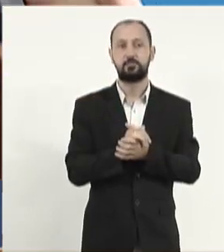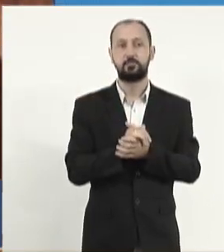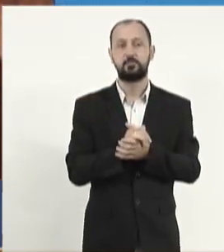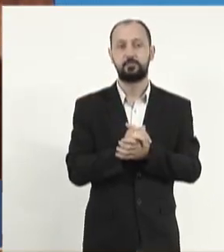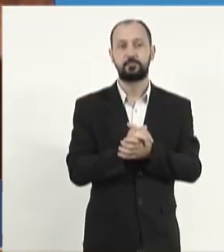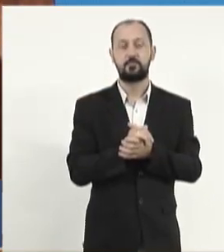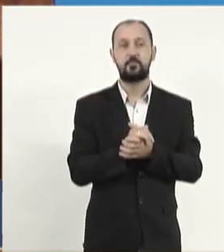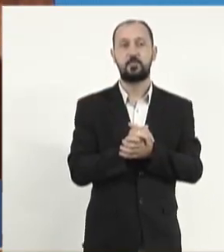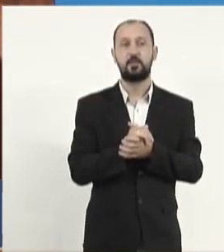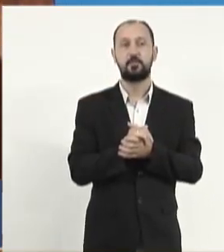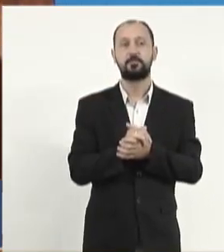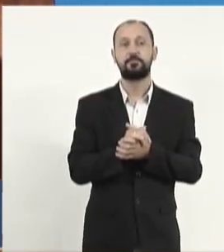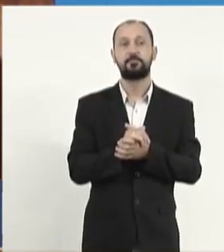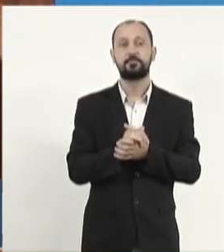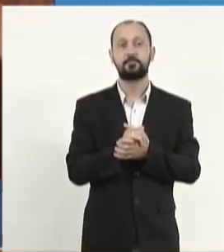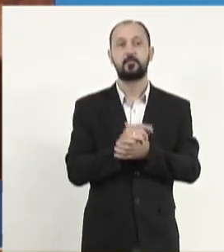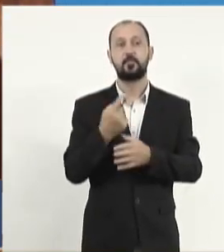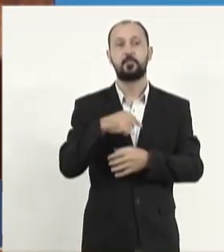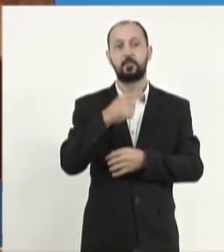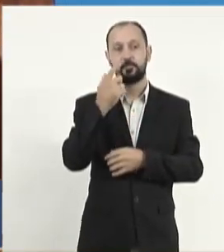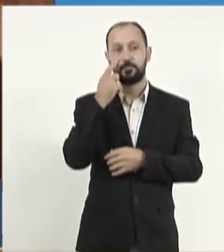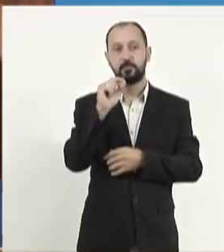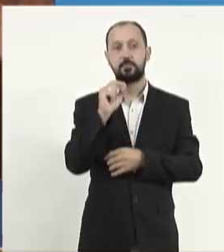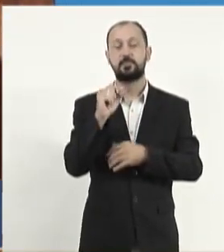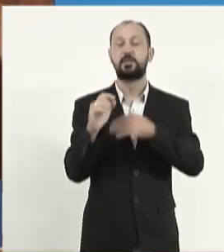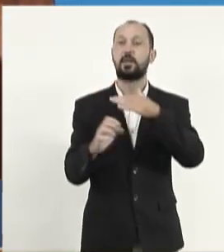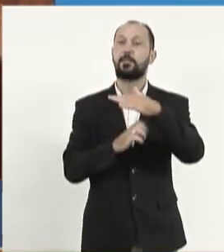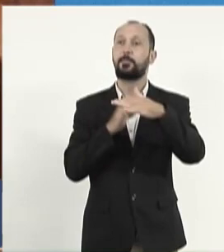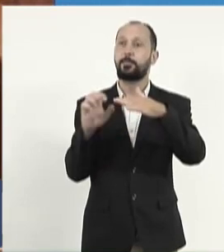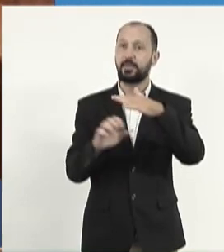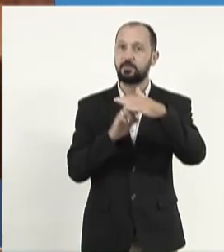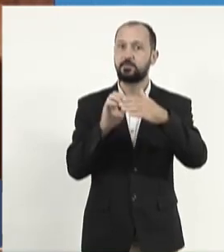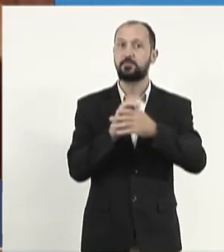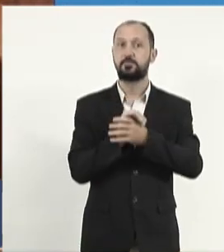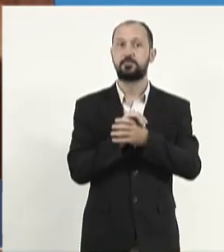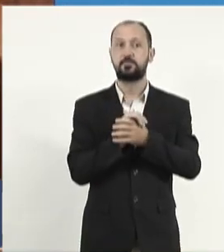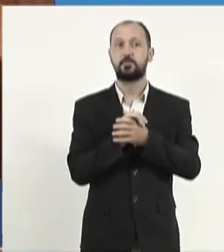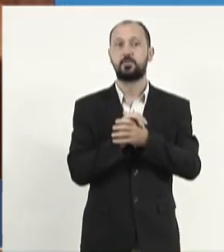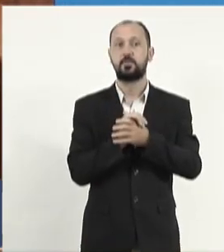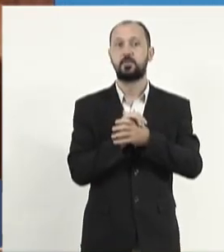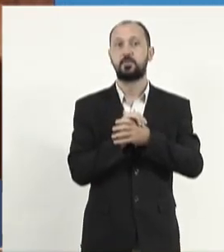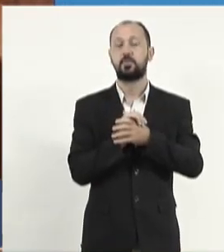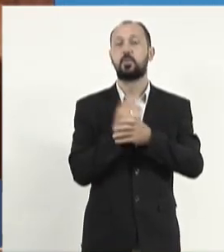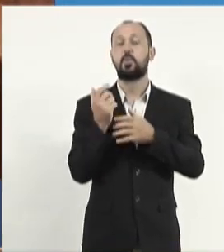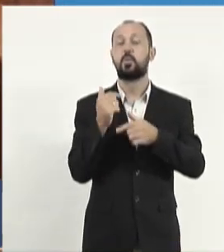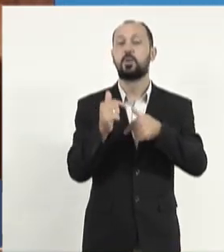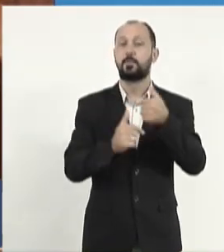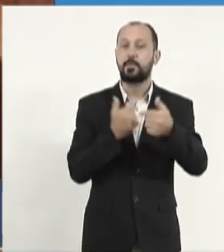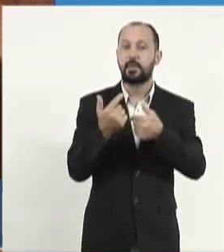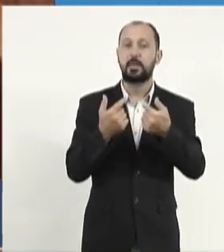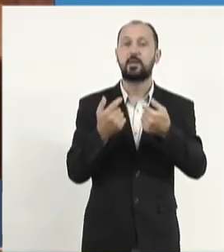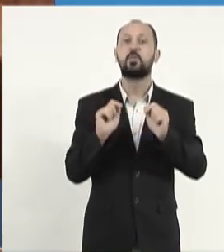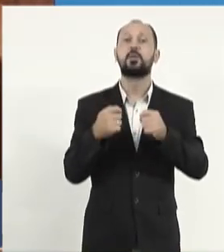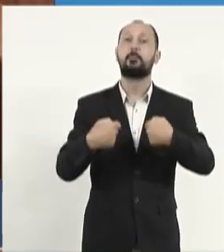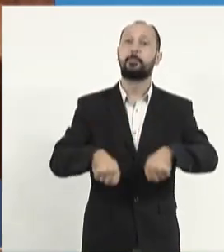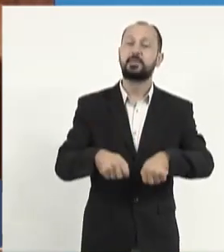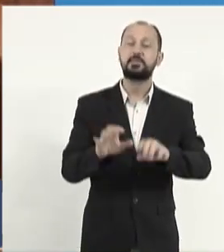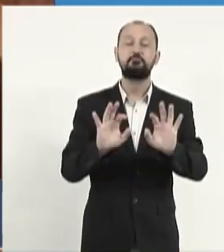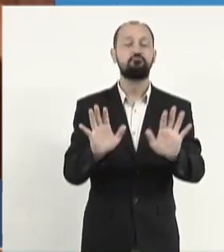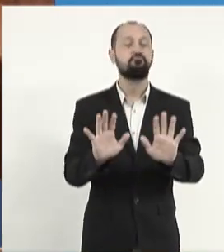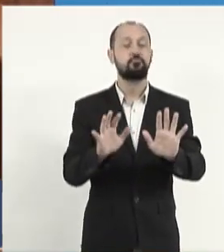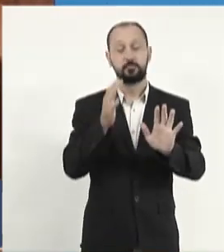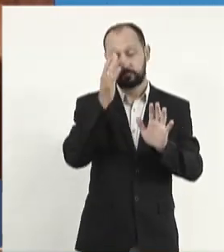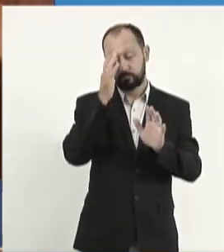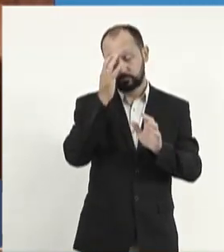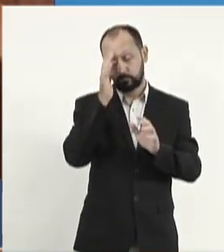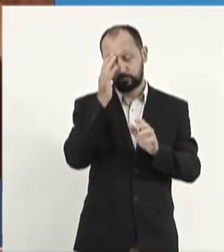assim, nós ficamos refém da empresa, o serviço não atende às necessidades, deixa